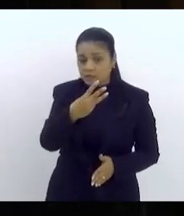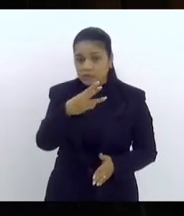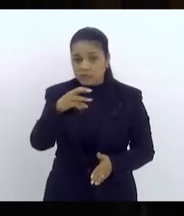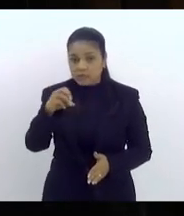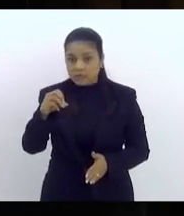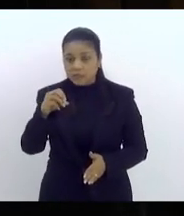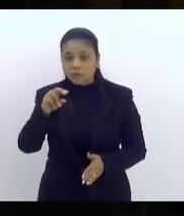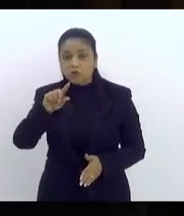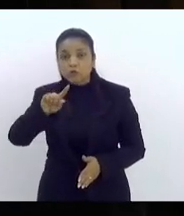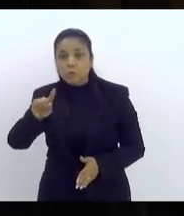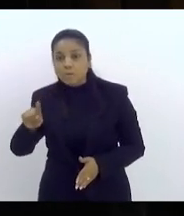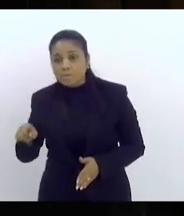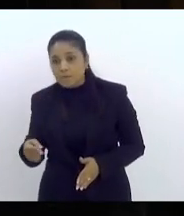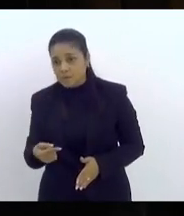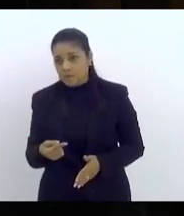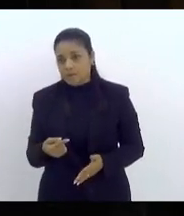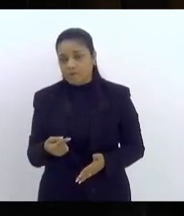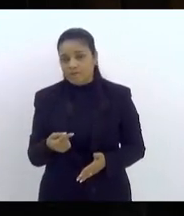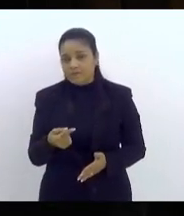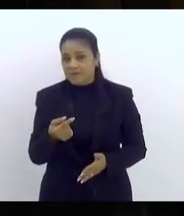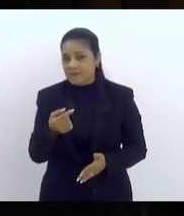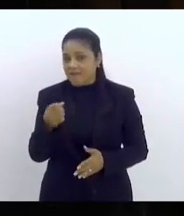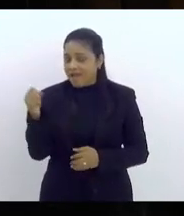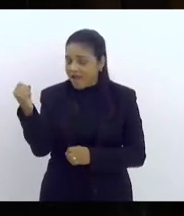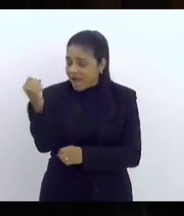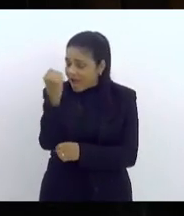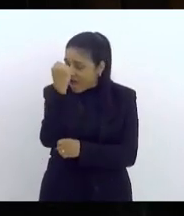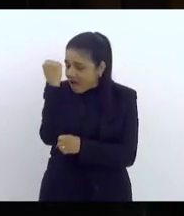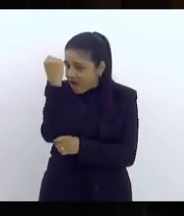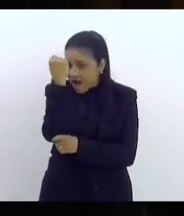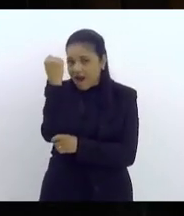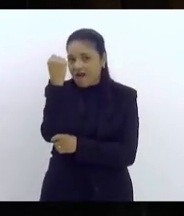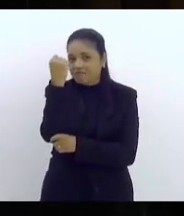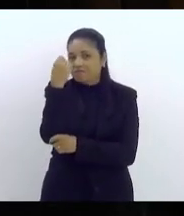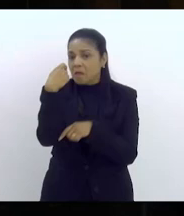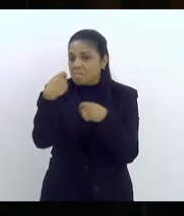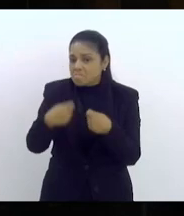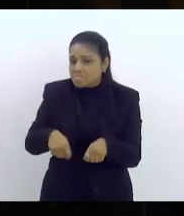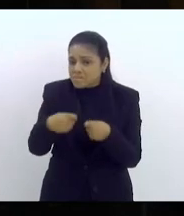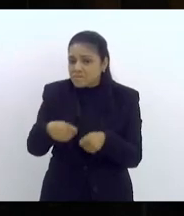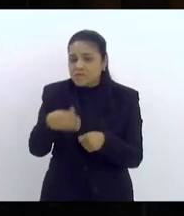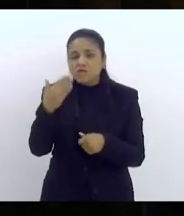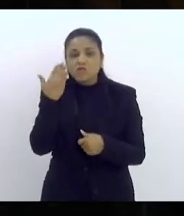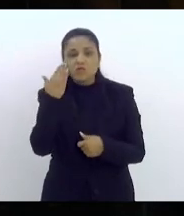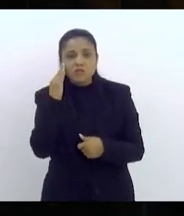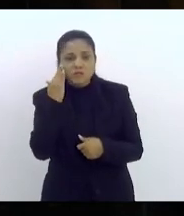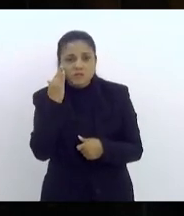isso é muito grave isso precisa de compreensão e de atenção